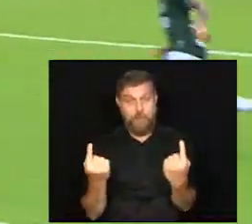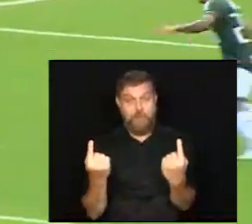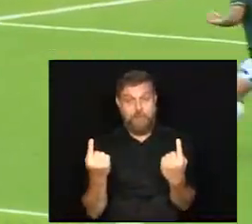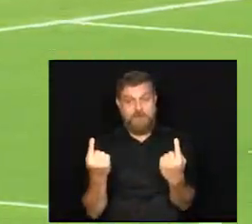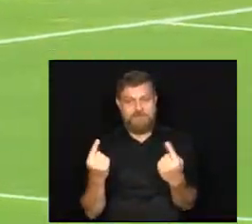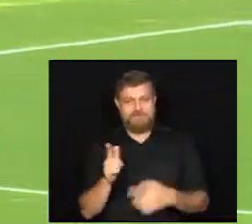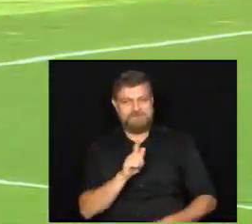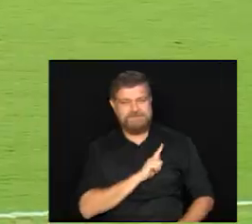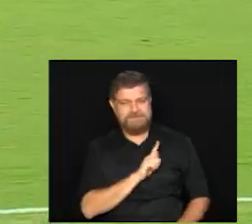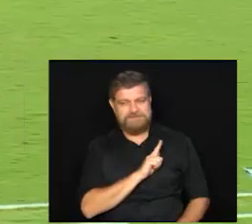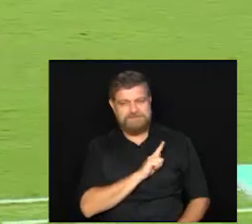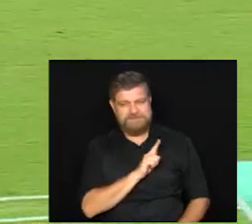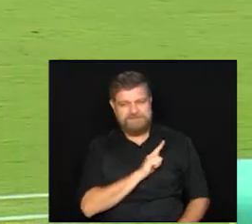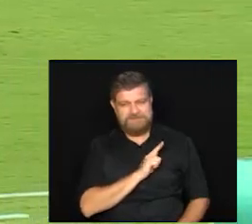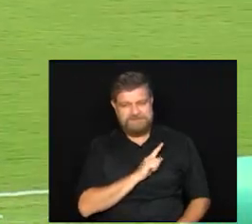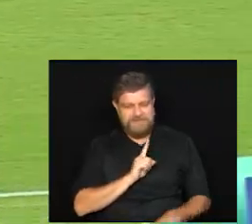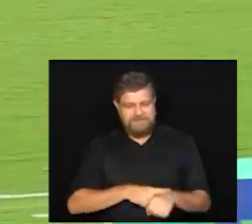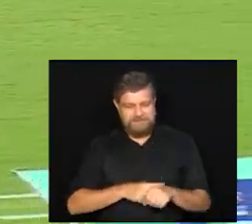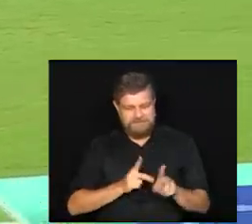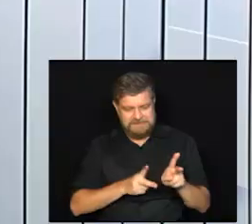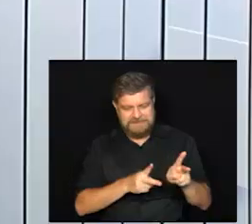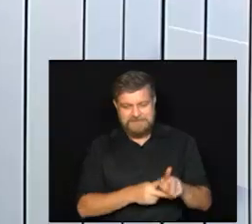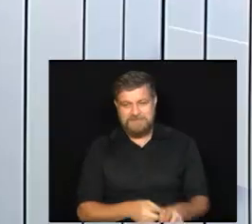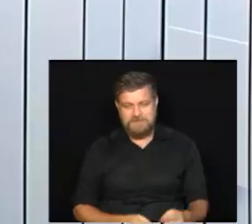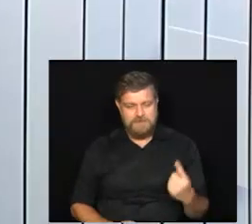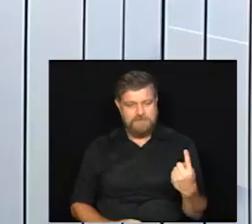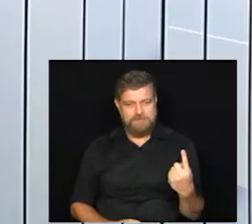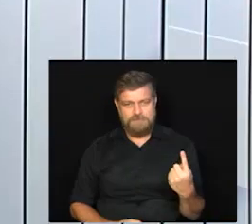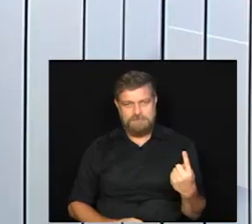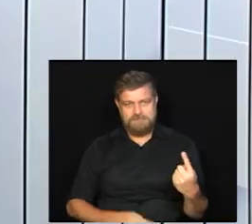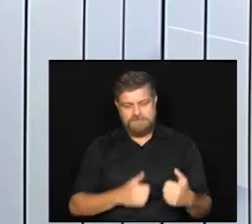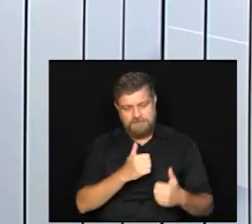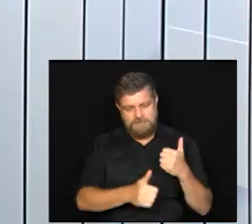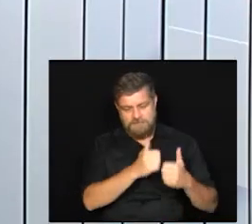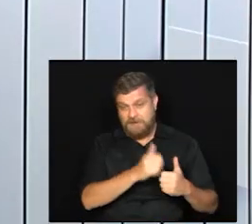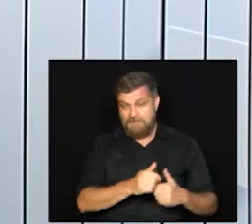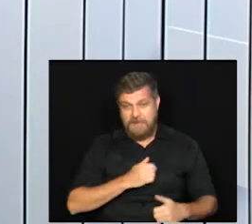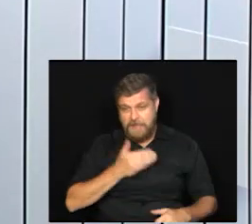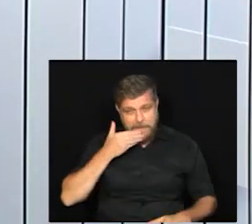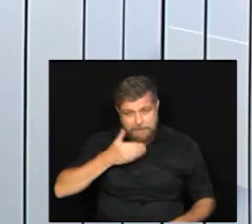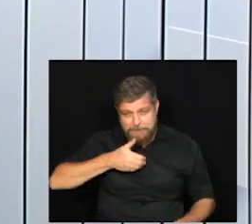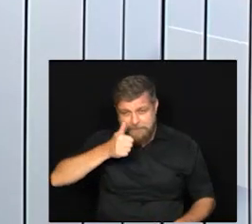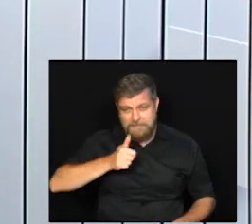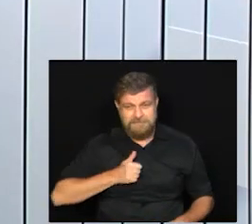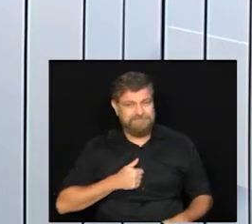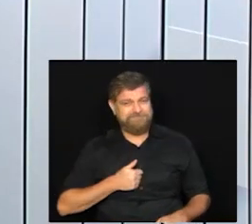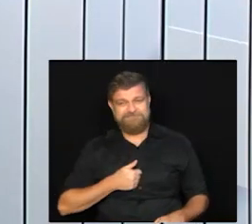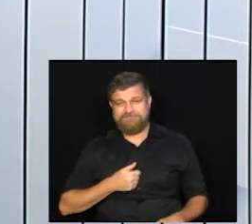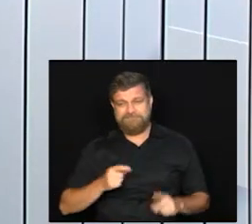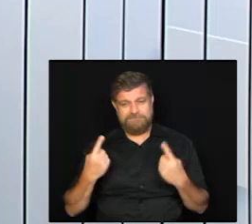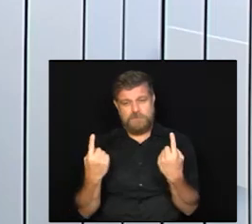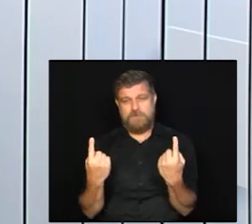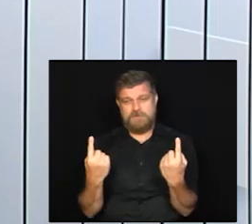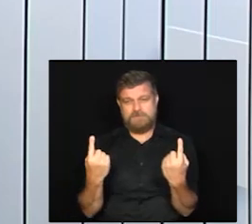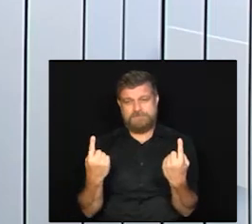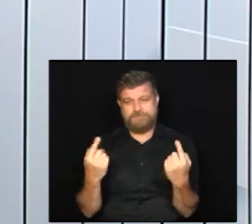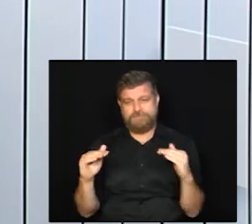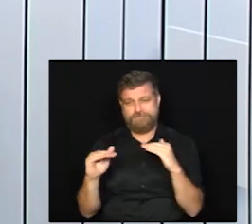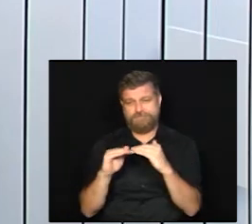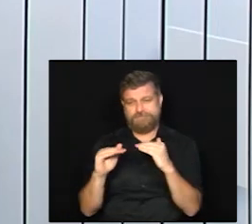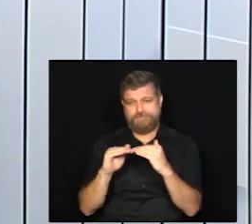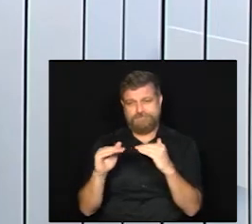o segundo tempo inteiro com um homem a mais, só que não conseguiu chegar à vitória. Então tudo igual, Guarani